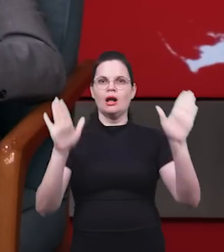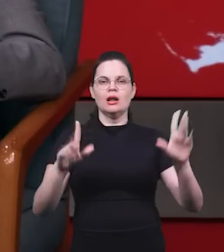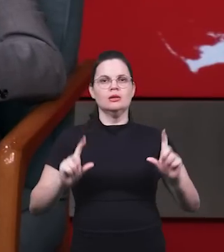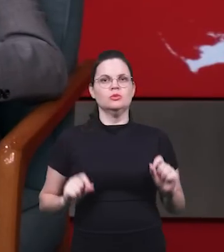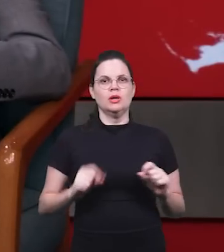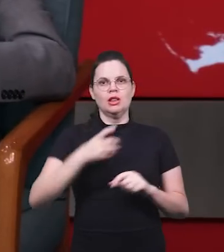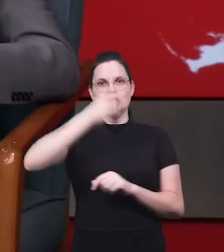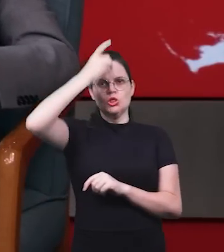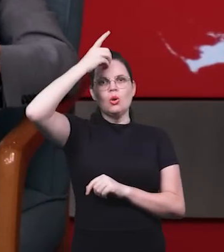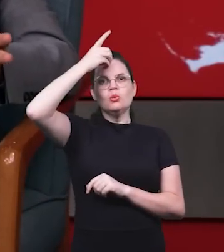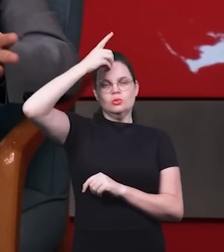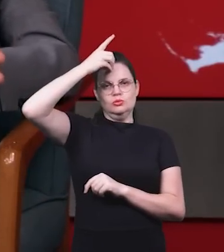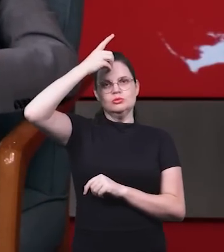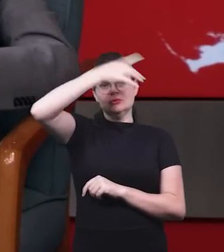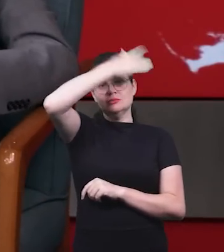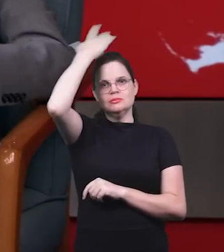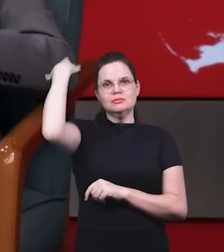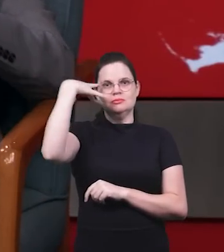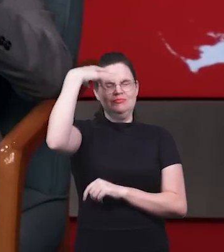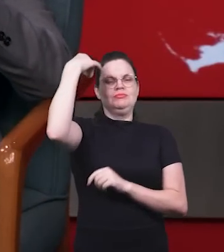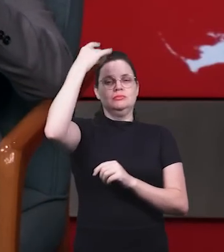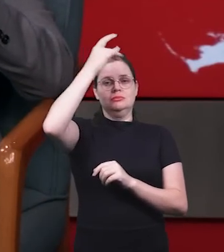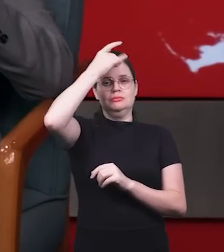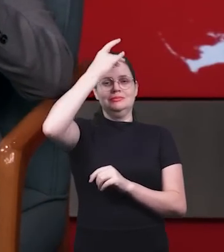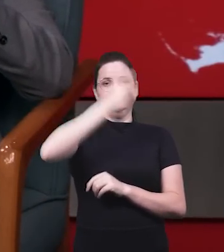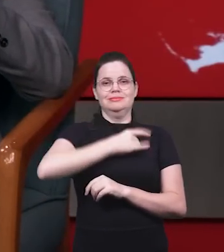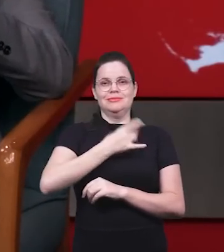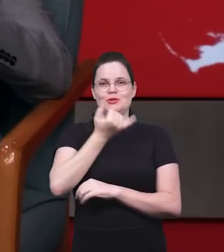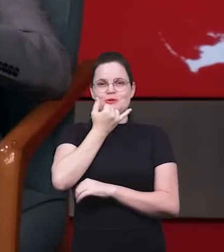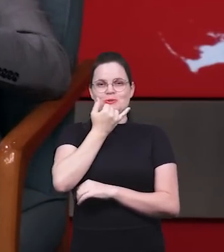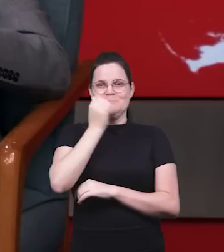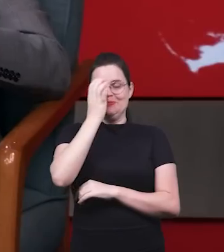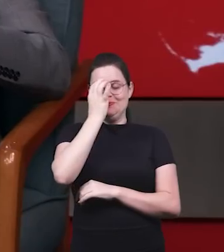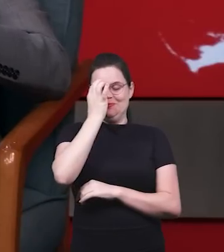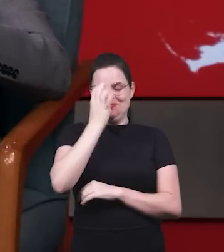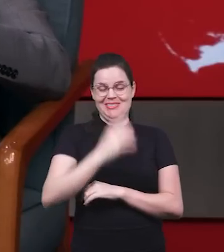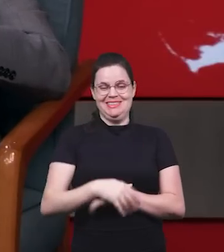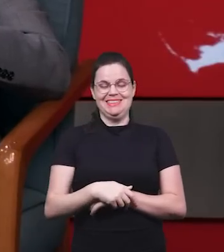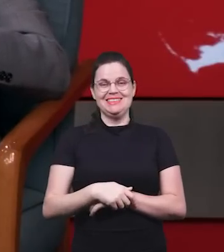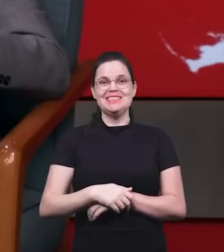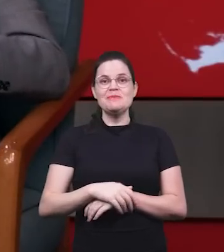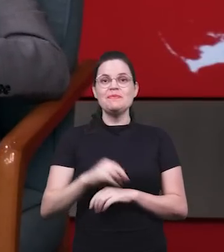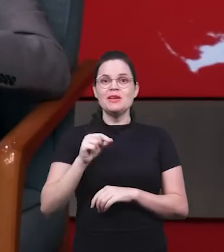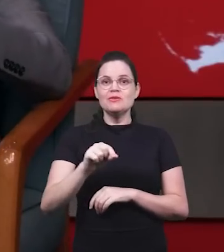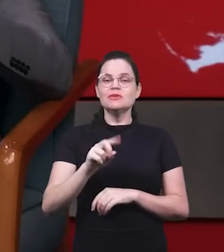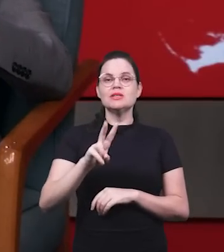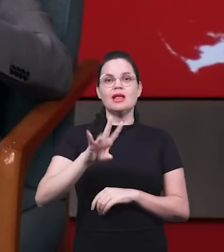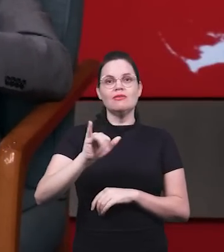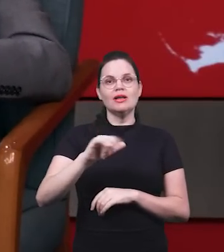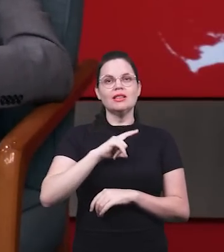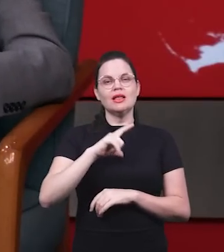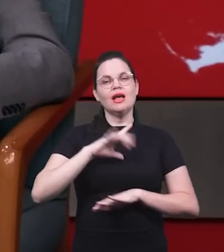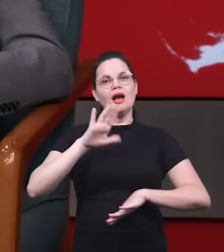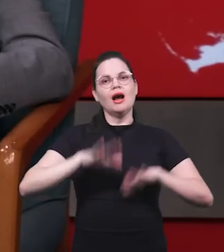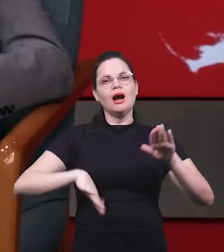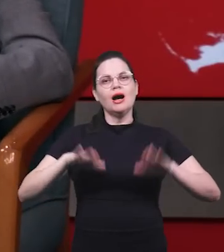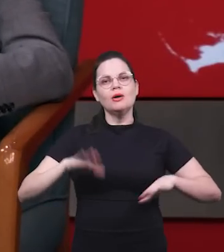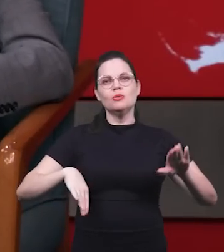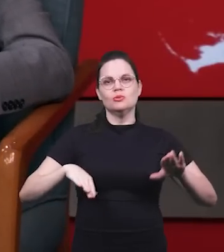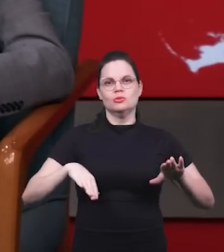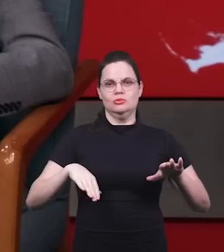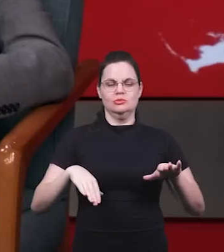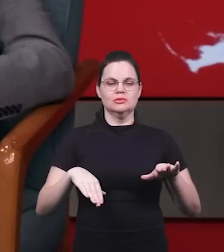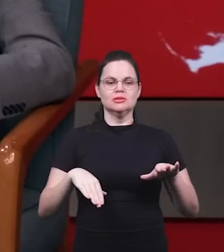evidência do batismo com o Espírito Santo. Aí você chama a atenção e às vezes alguns